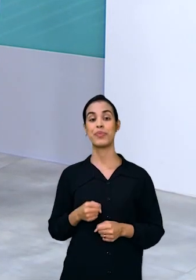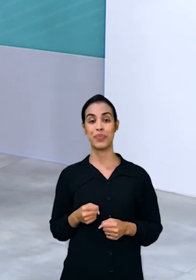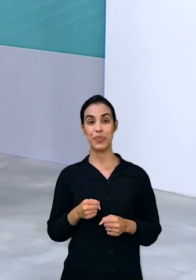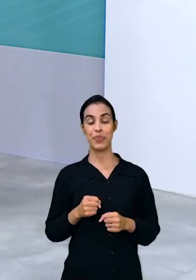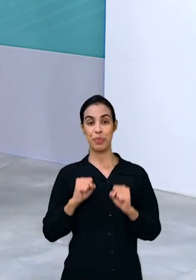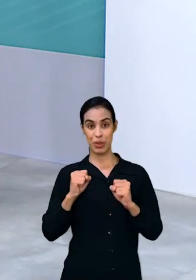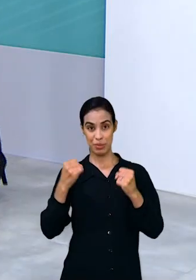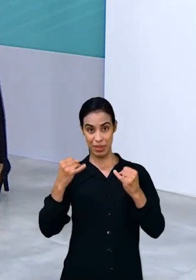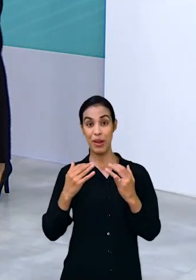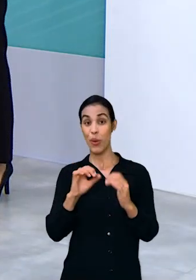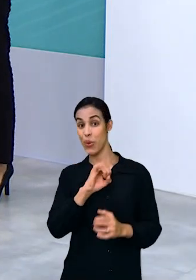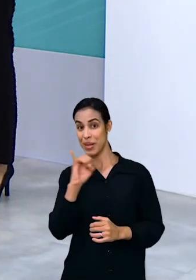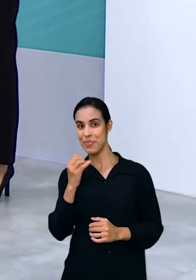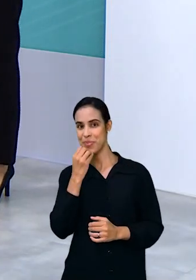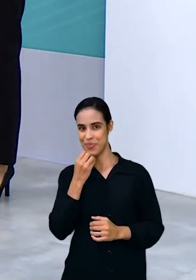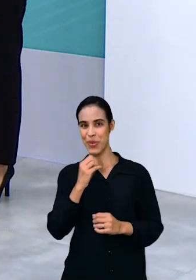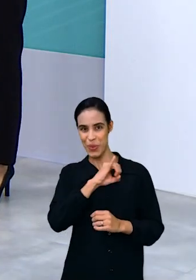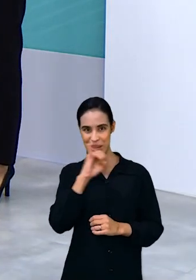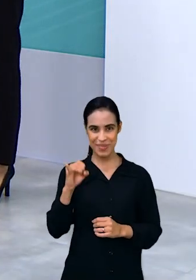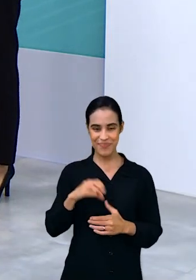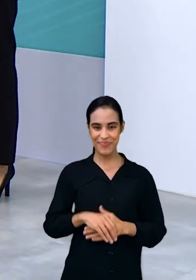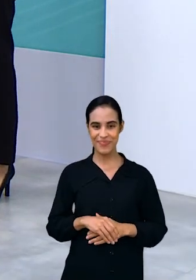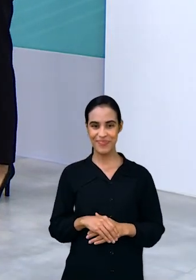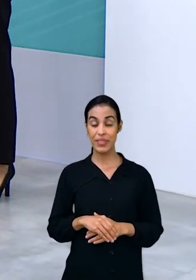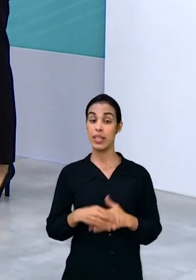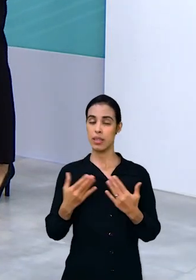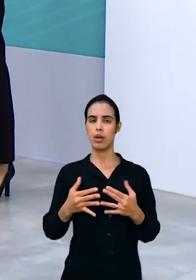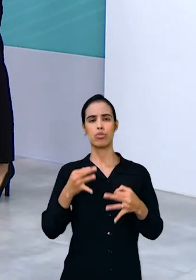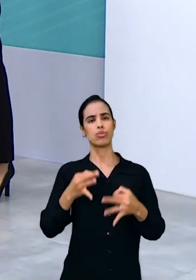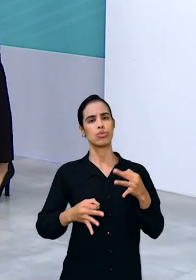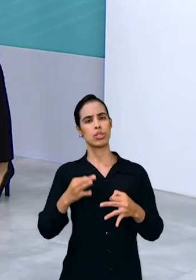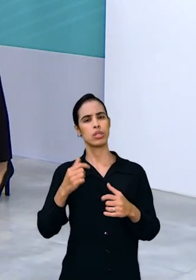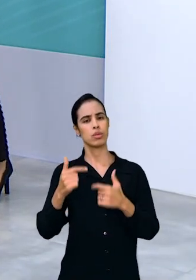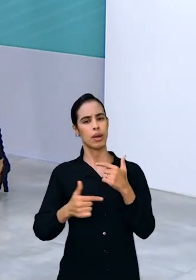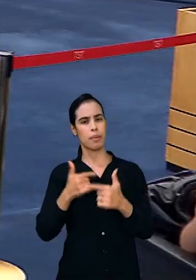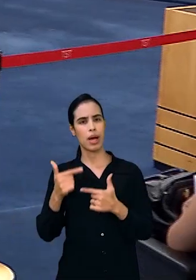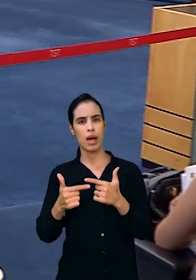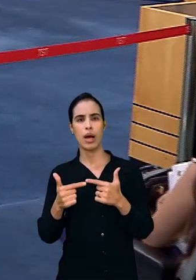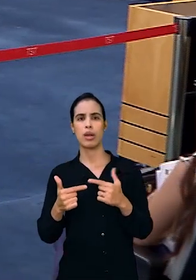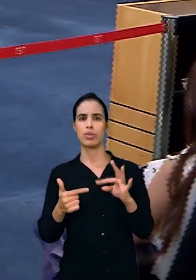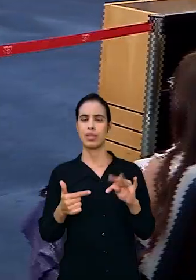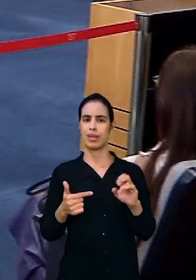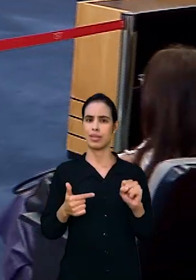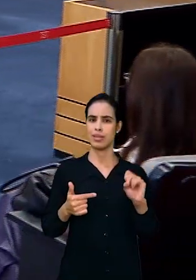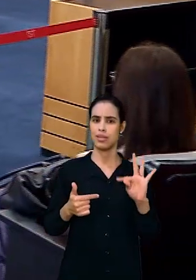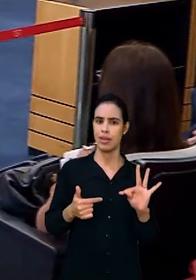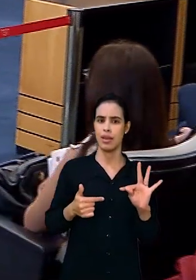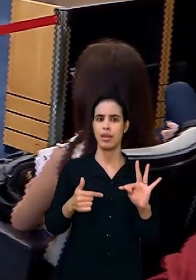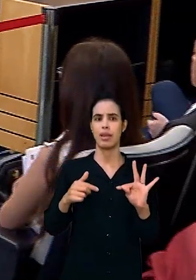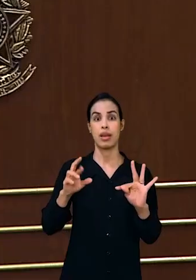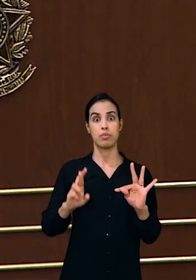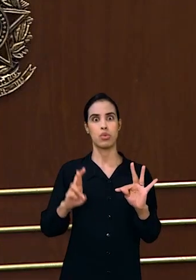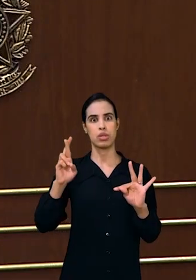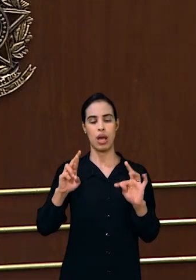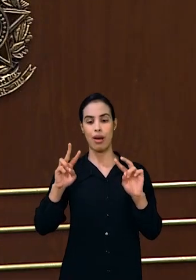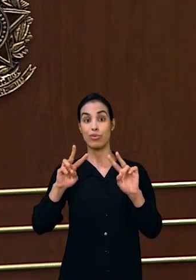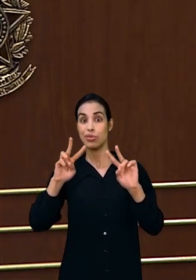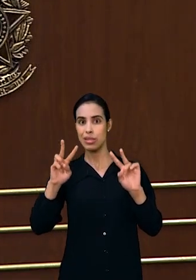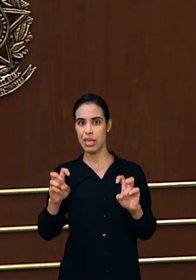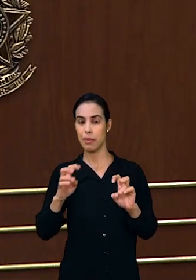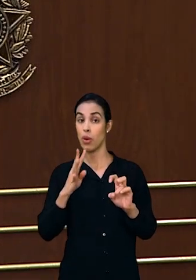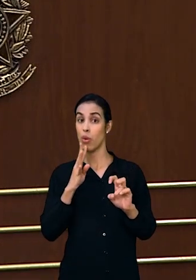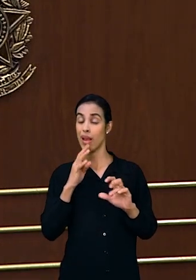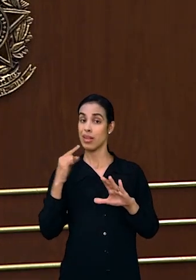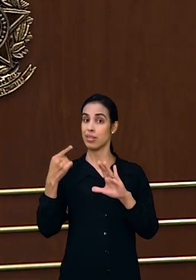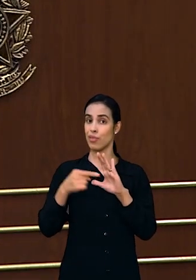repórter Rossini Gomes. Oi, Rossini. Oi, Anderson. Olá, Luana. Enquanto Justiça do Trabalho, enquanto TST, enquanto autoridades